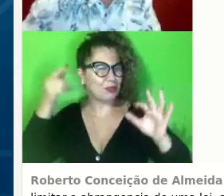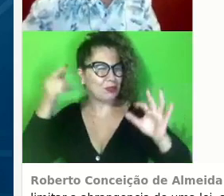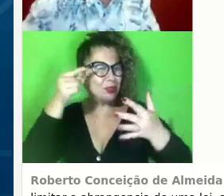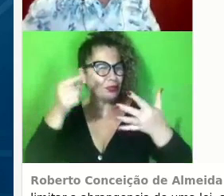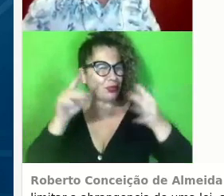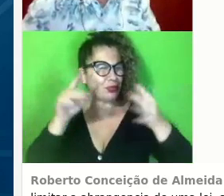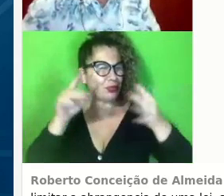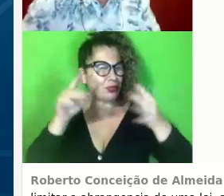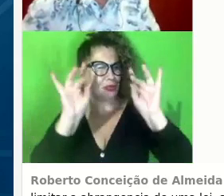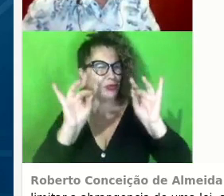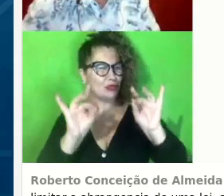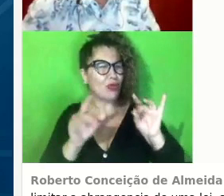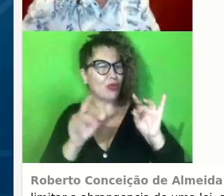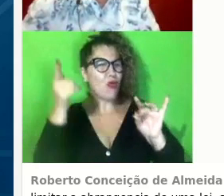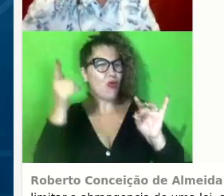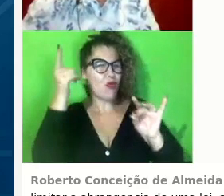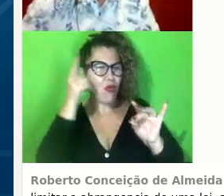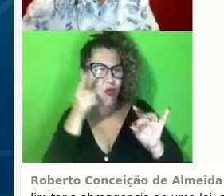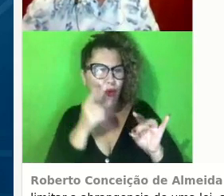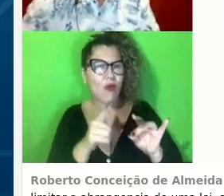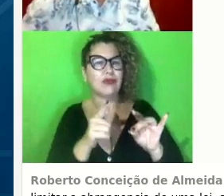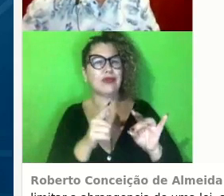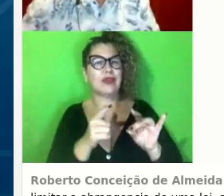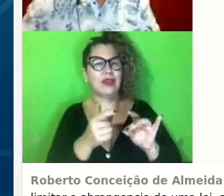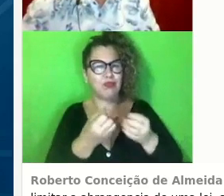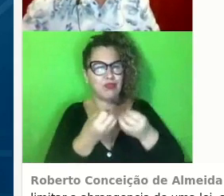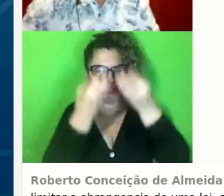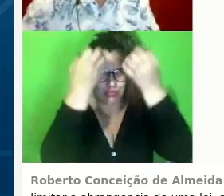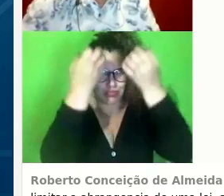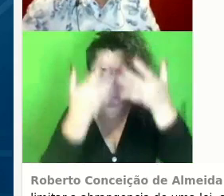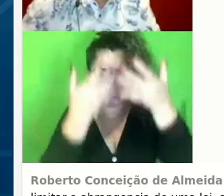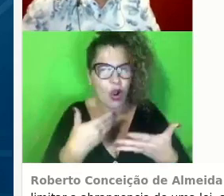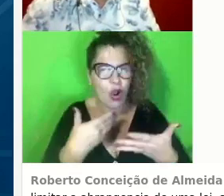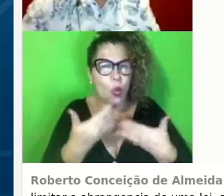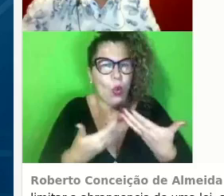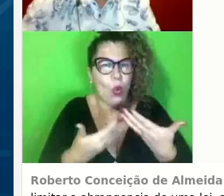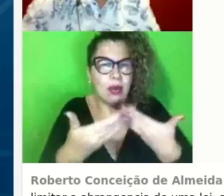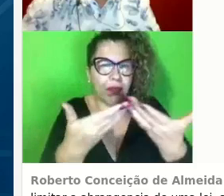debate, né? E quero agradecer